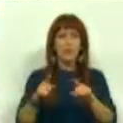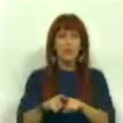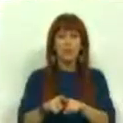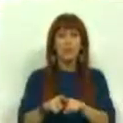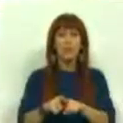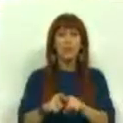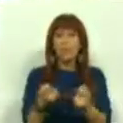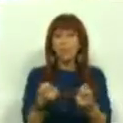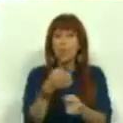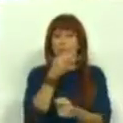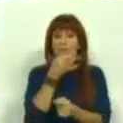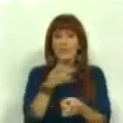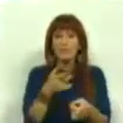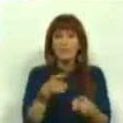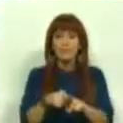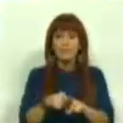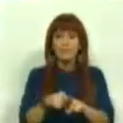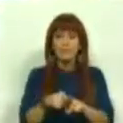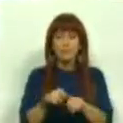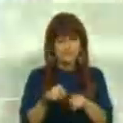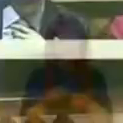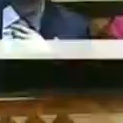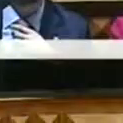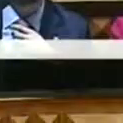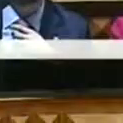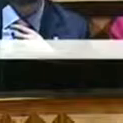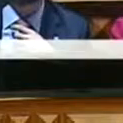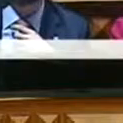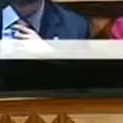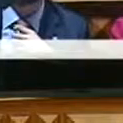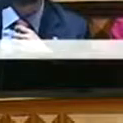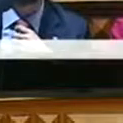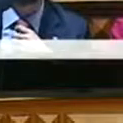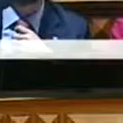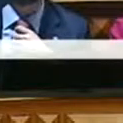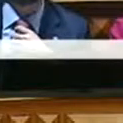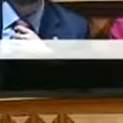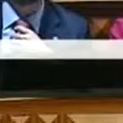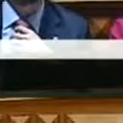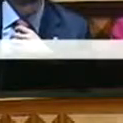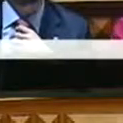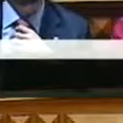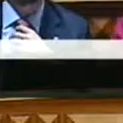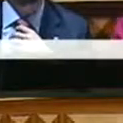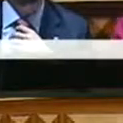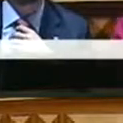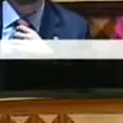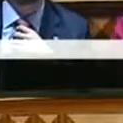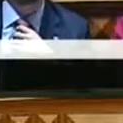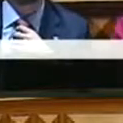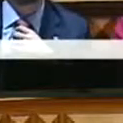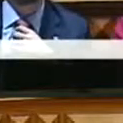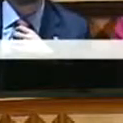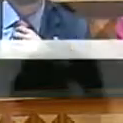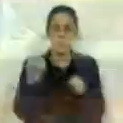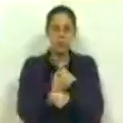no pouco que quis falar sobre este acordo de concertação social, concentrado a sua intervenção nas questões